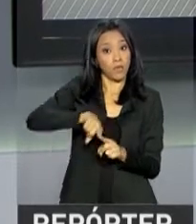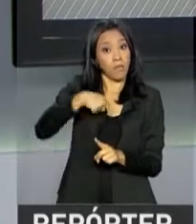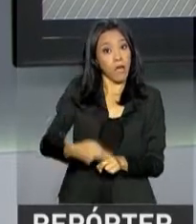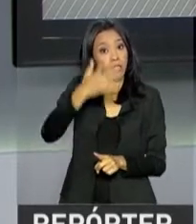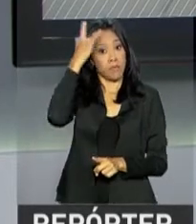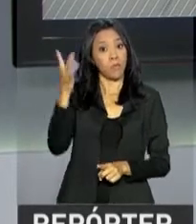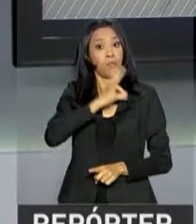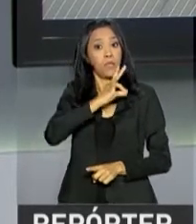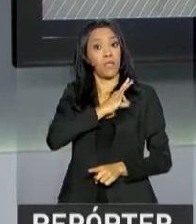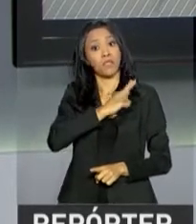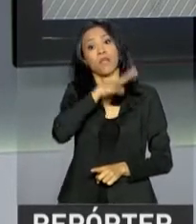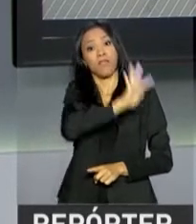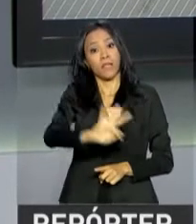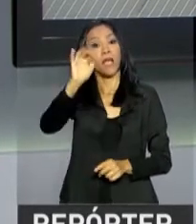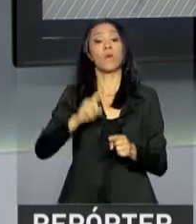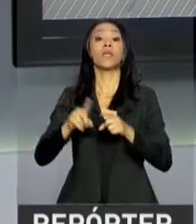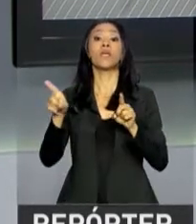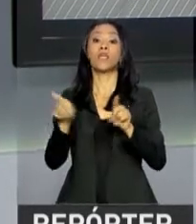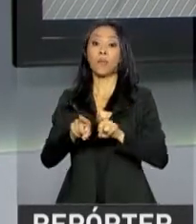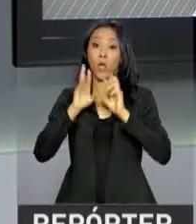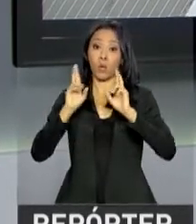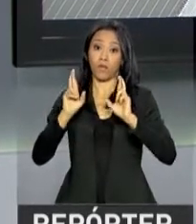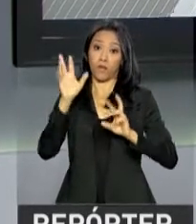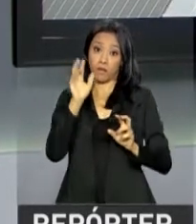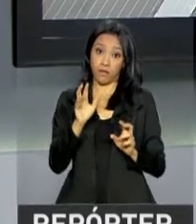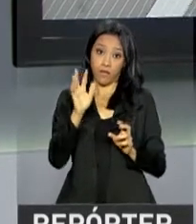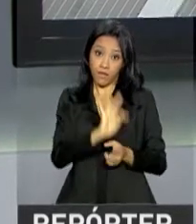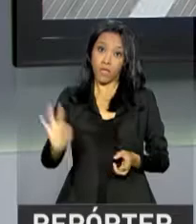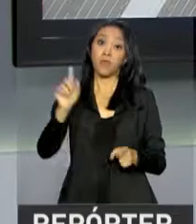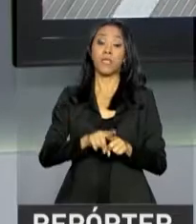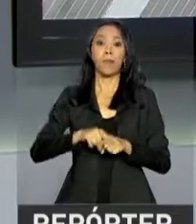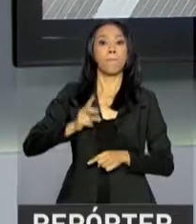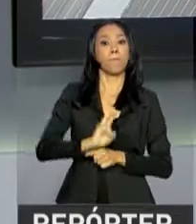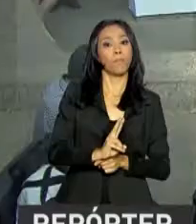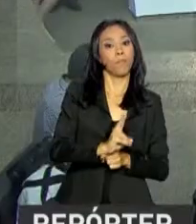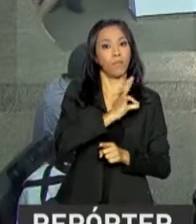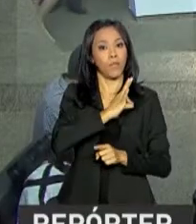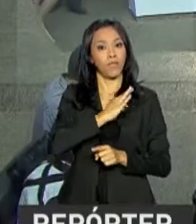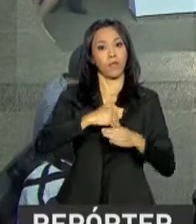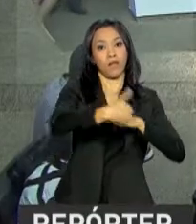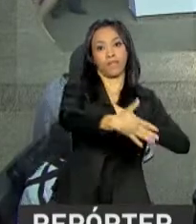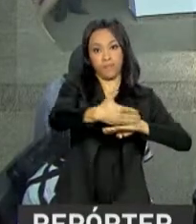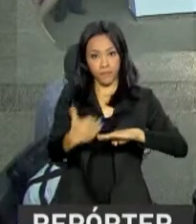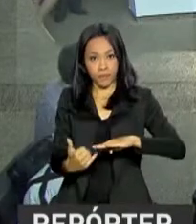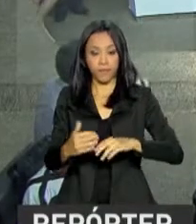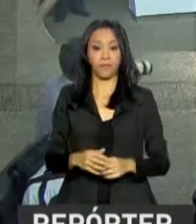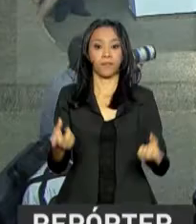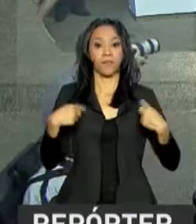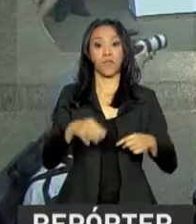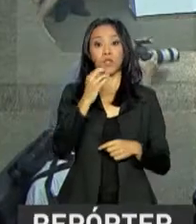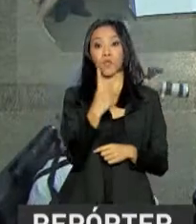polícias federal e rodoviária federal e ampliação do policiamento nas fronteiras 2